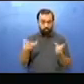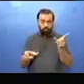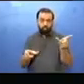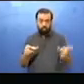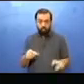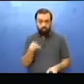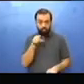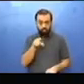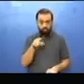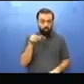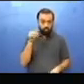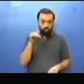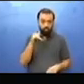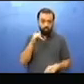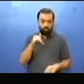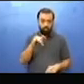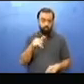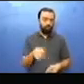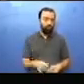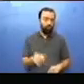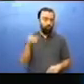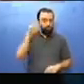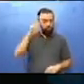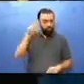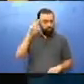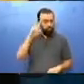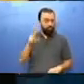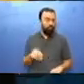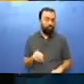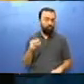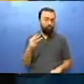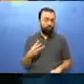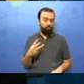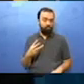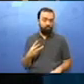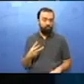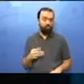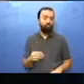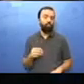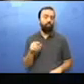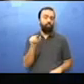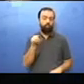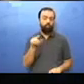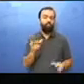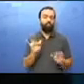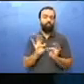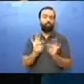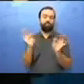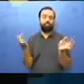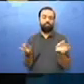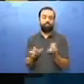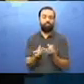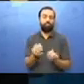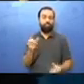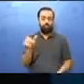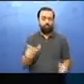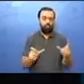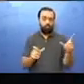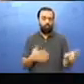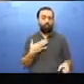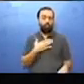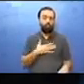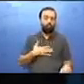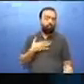sua história. Conte o produto que está aí com você na sua casa, combinado? Número 3, seus familiares gostaram da história? Sim